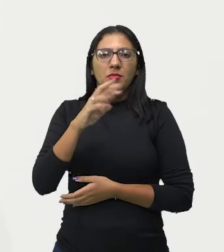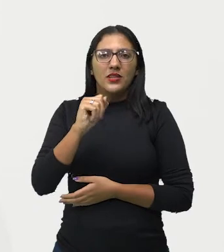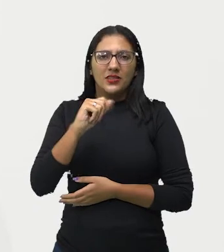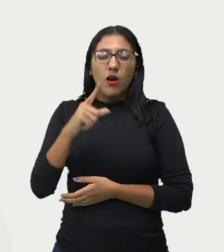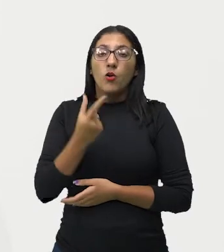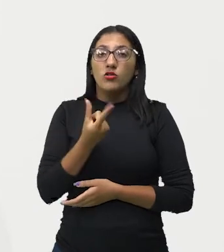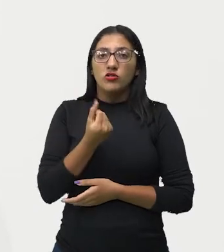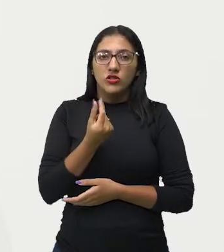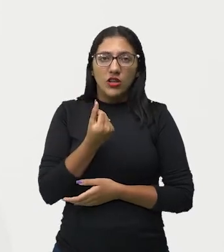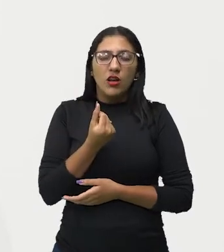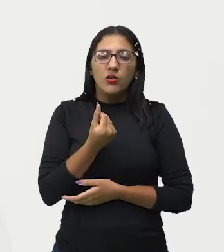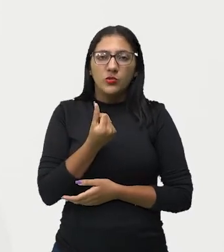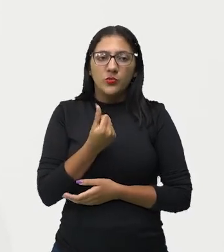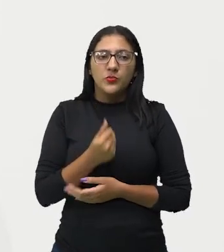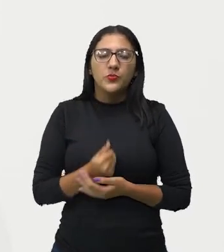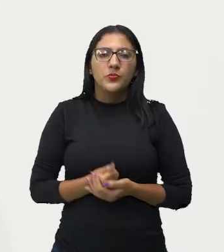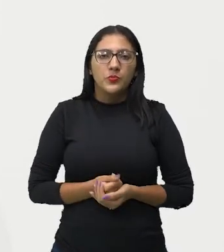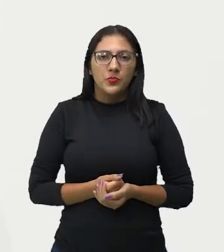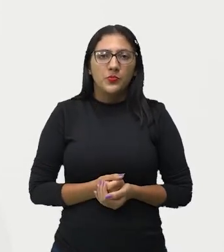capital.